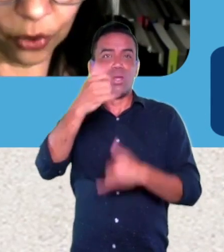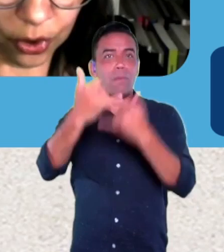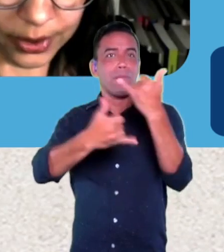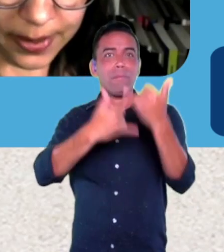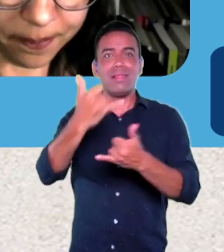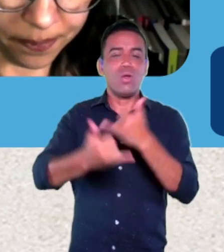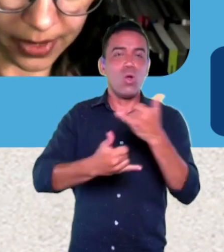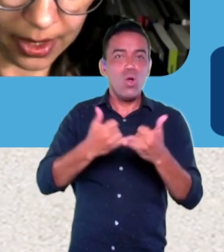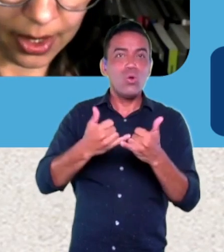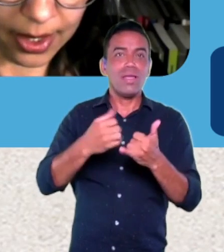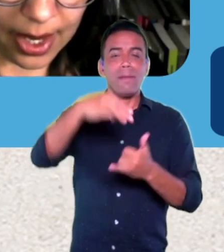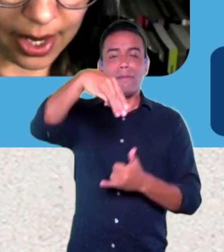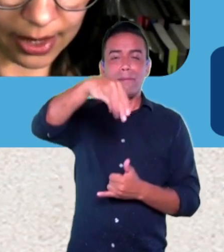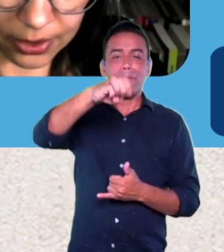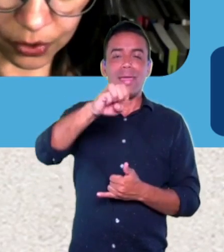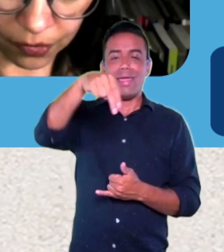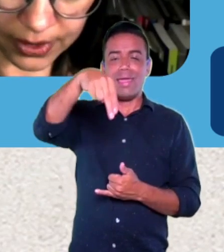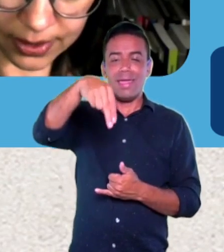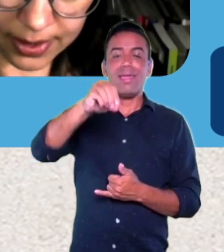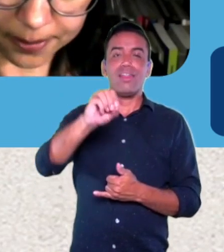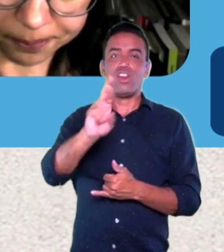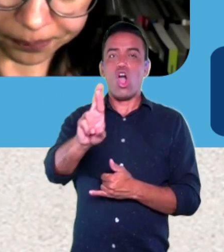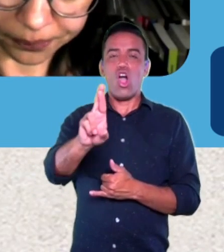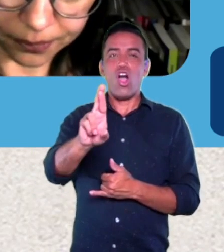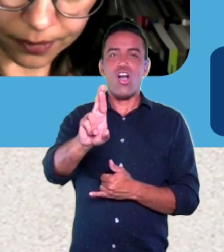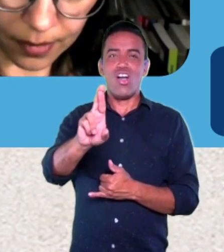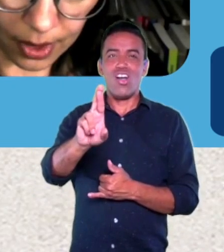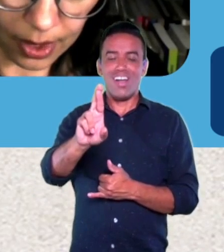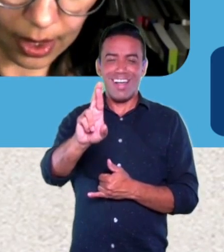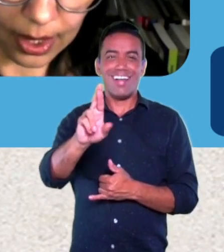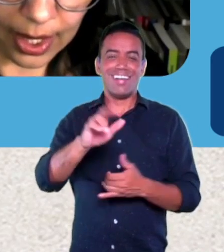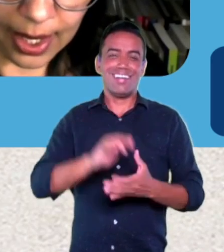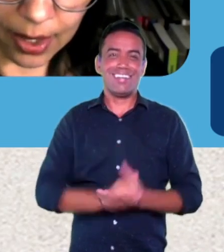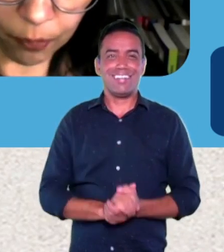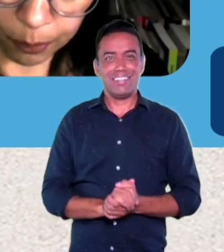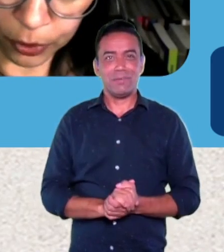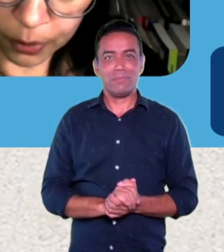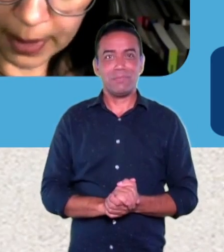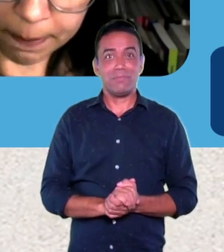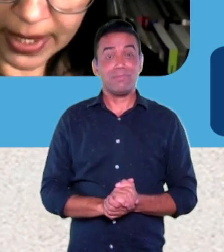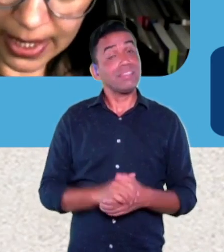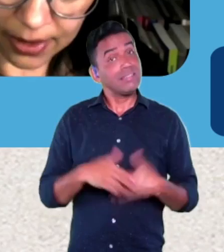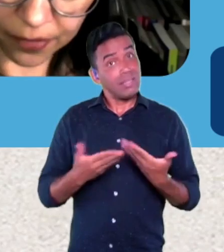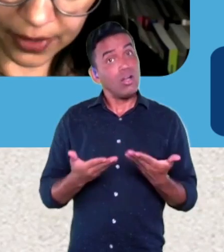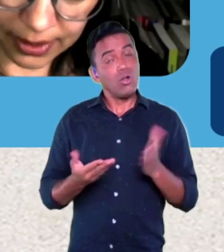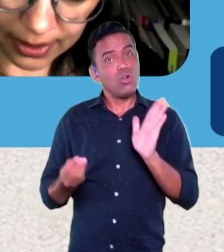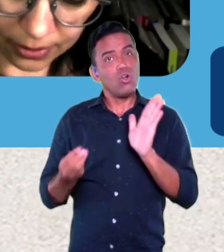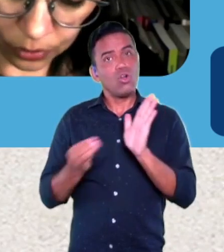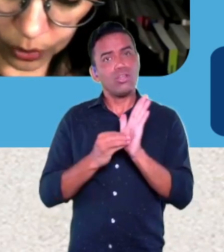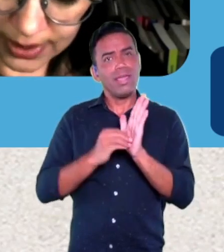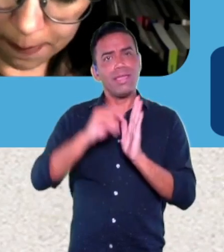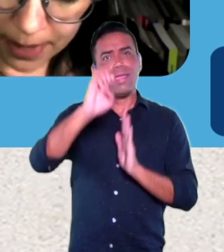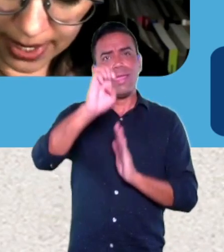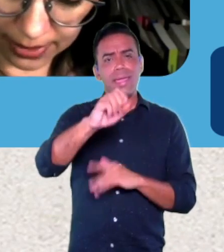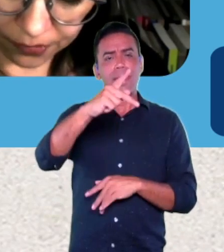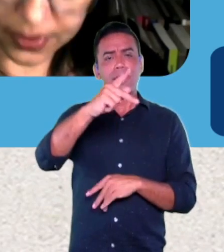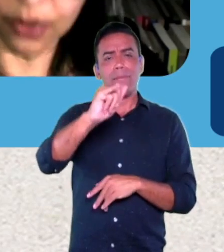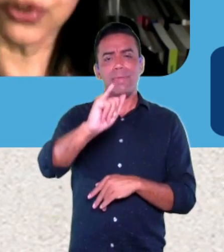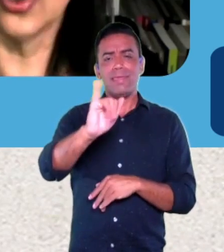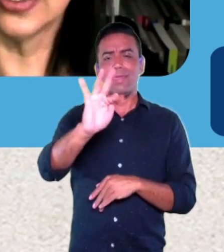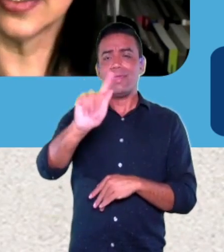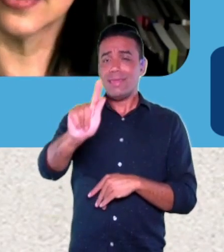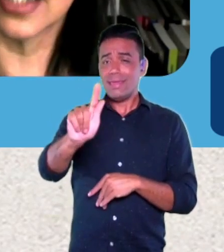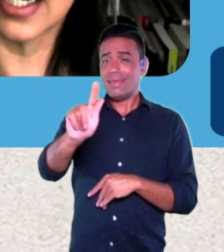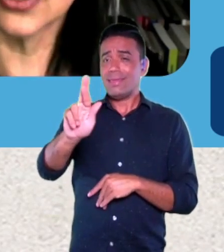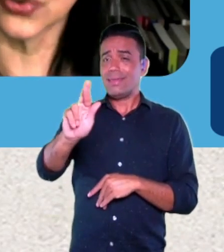o menor, né? Deixa eu ver se eu pus uma epígrafe aqui, duas epígrafes que